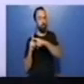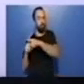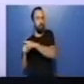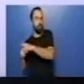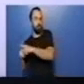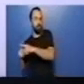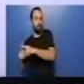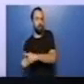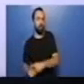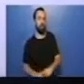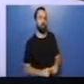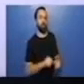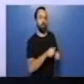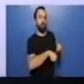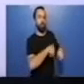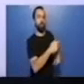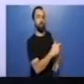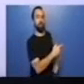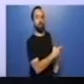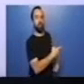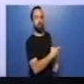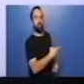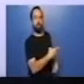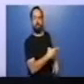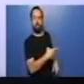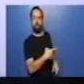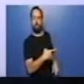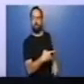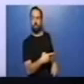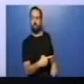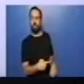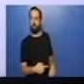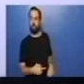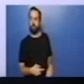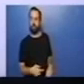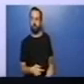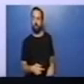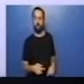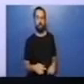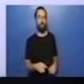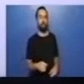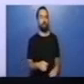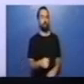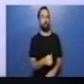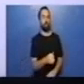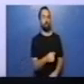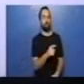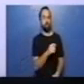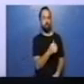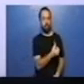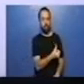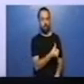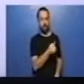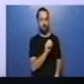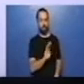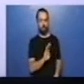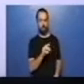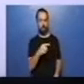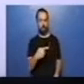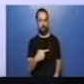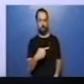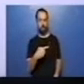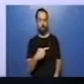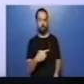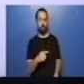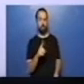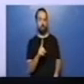mais, vai passar para cá fazendo uma conta de menos. Então era mais 16, ficou menos 16. Então 64